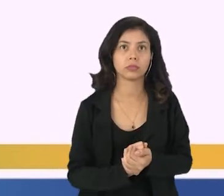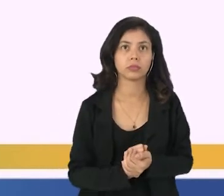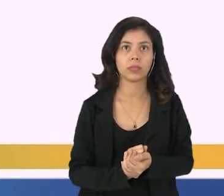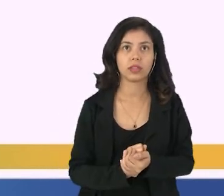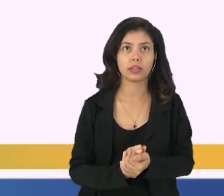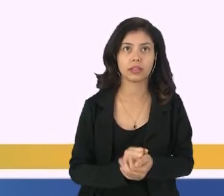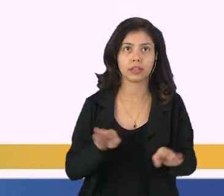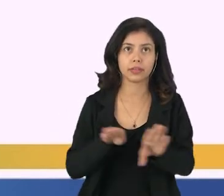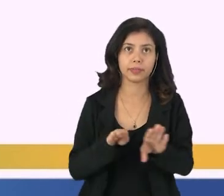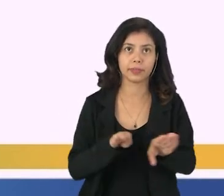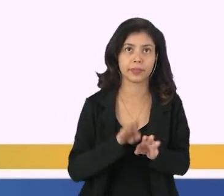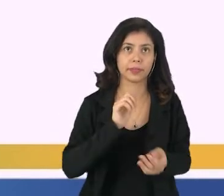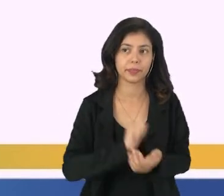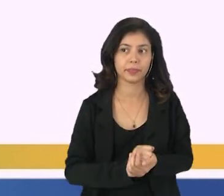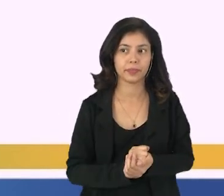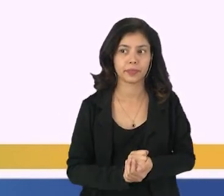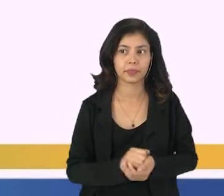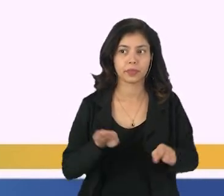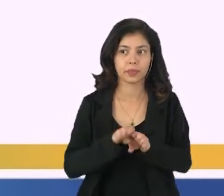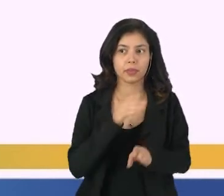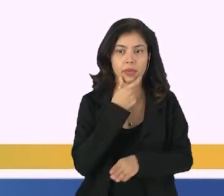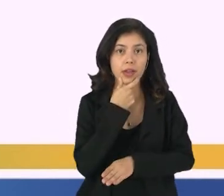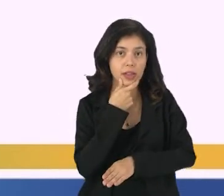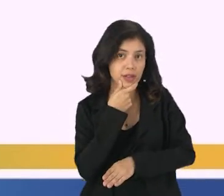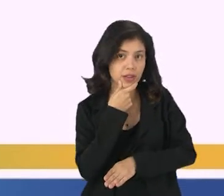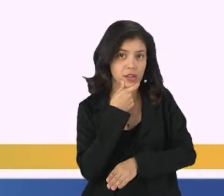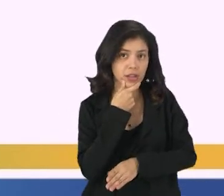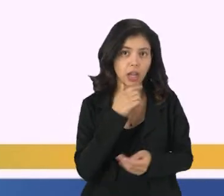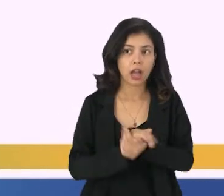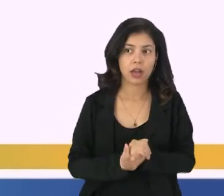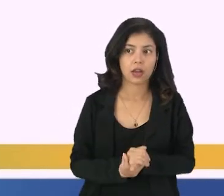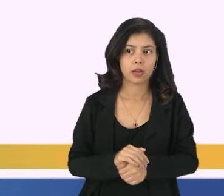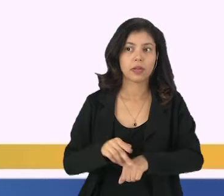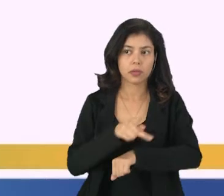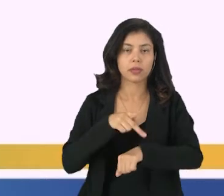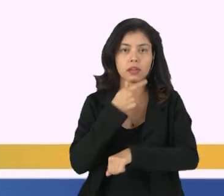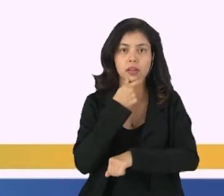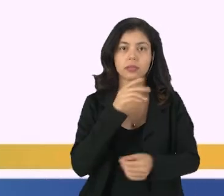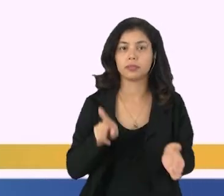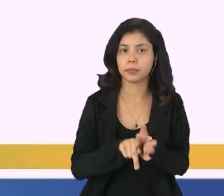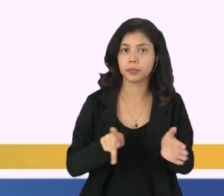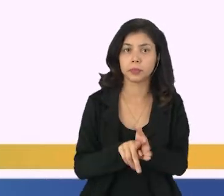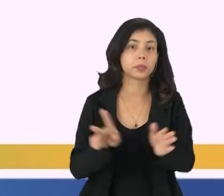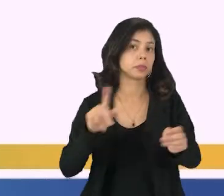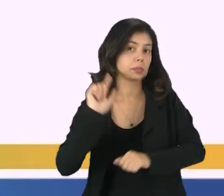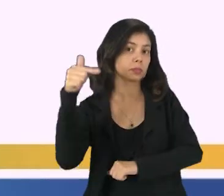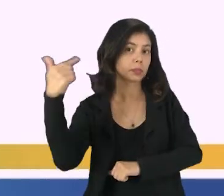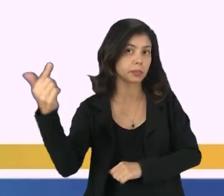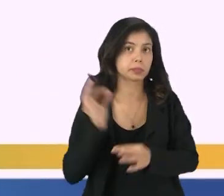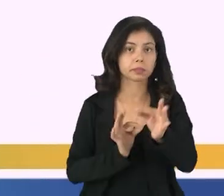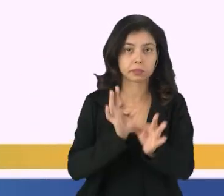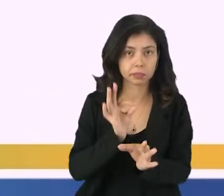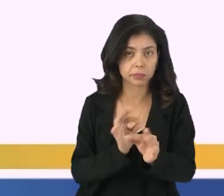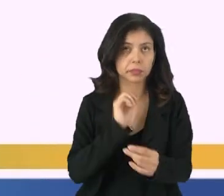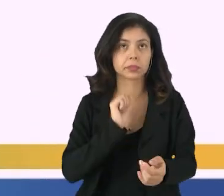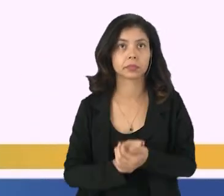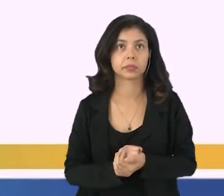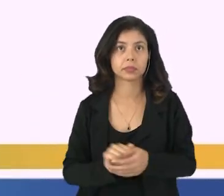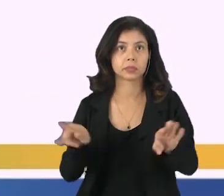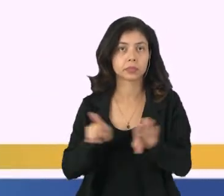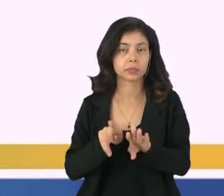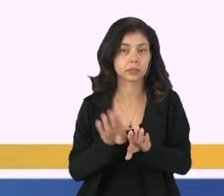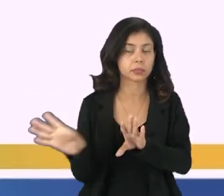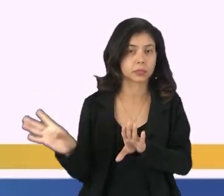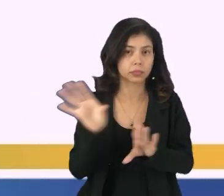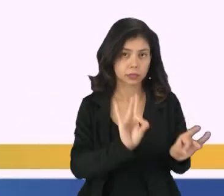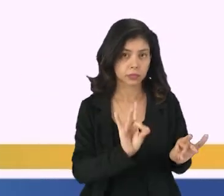da Inglaterra, né, por perseguições religiosas, né, então lá a gente tem uma outra forma, né, de que se